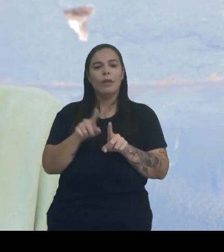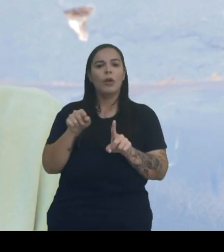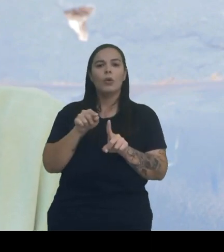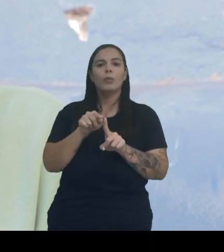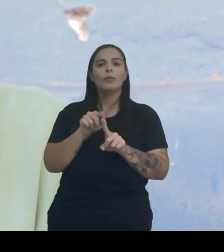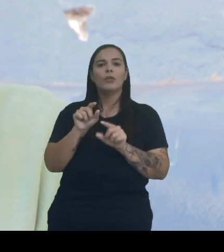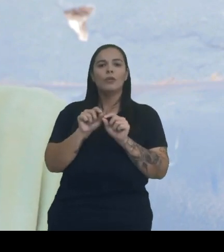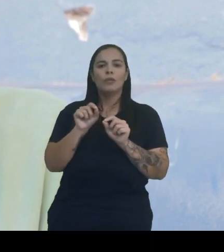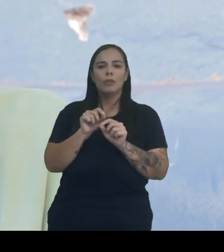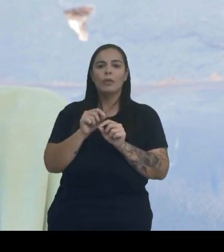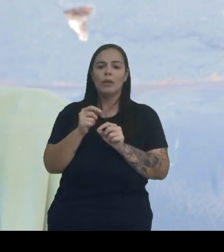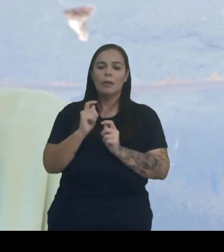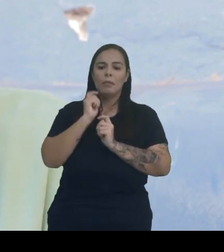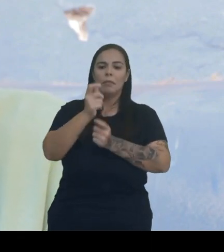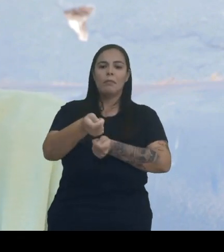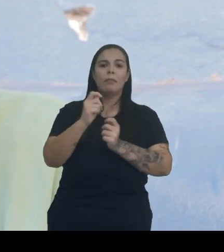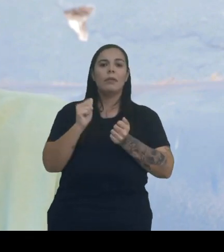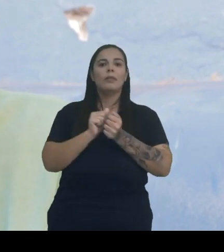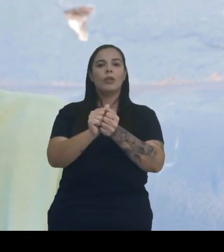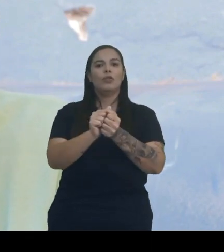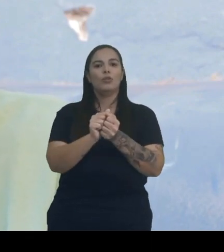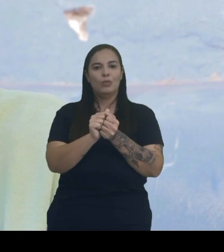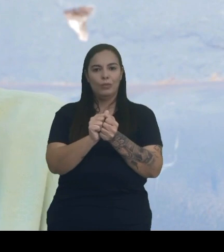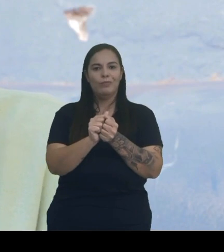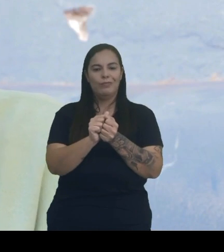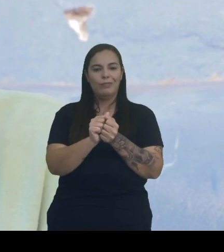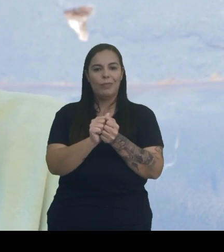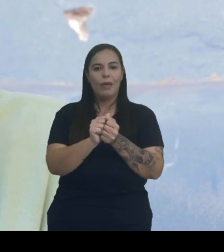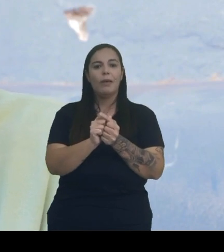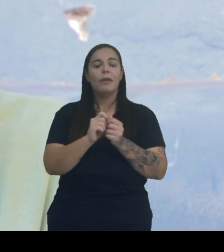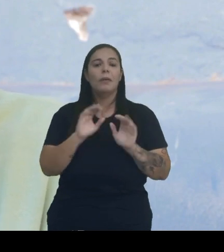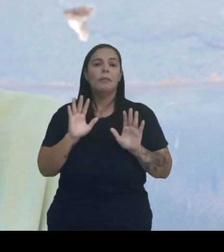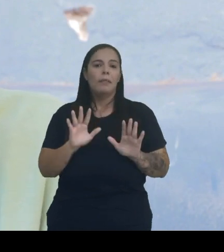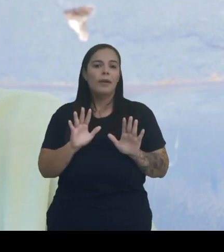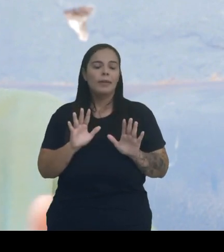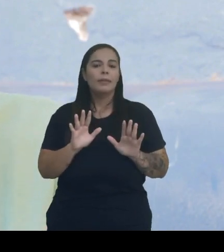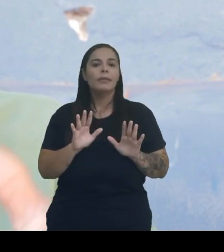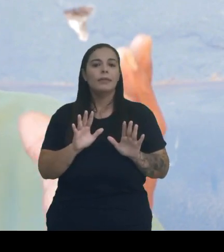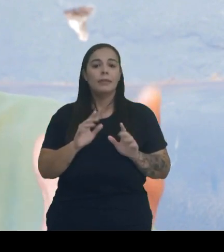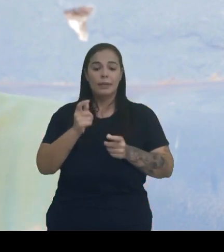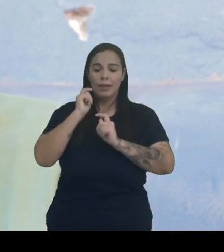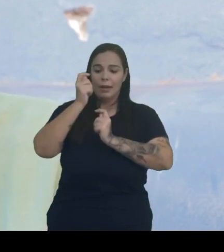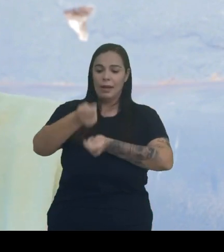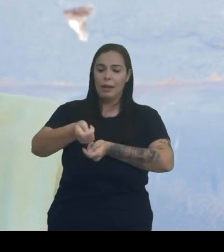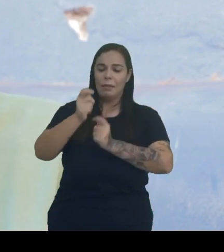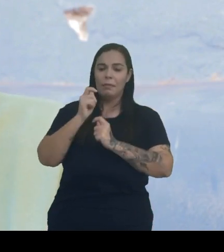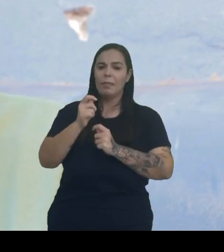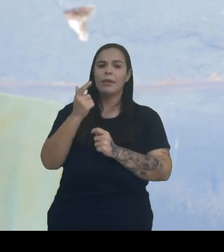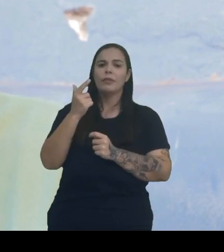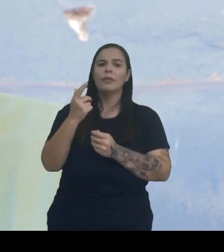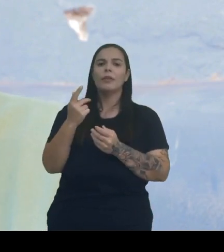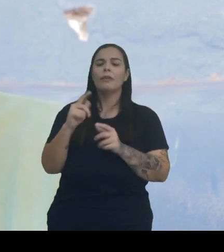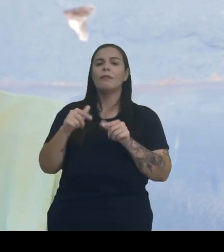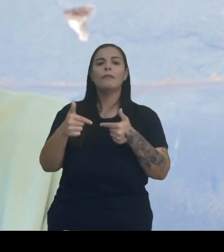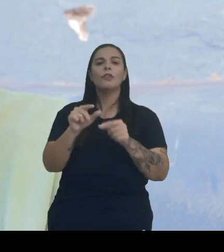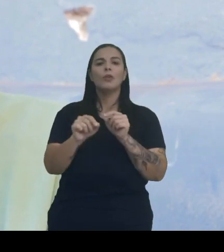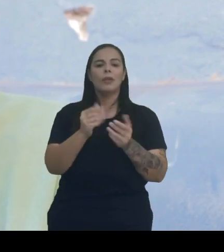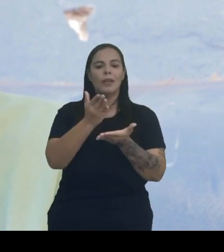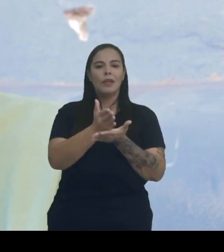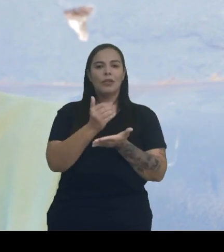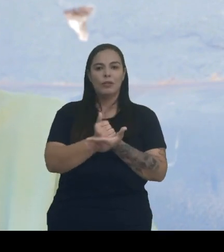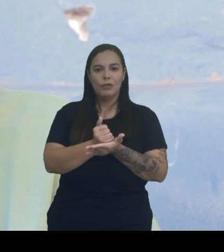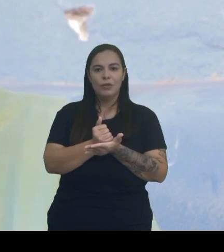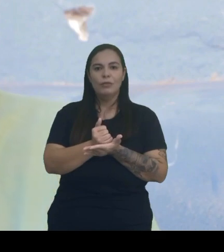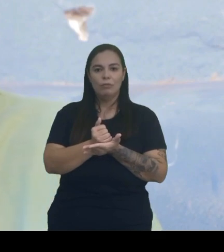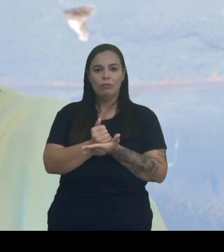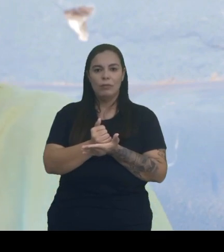tá entendendo? Para fazer uma parceria. Os dois juntos, as 2 juntos, sendo que a pesca, o que eles